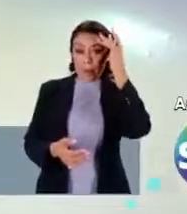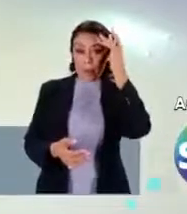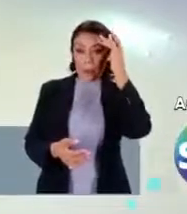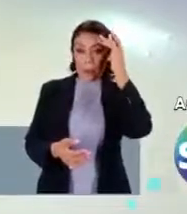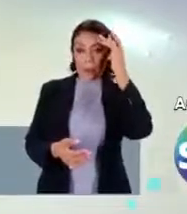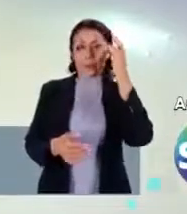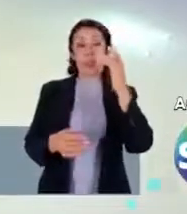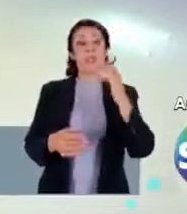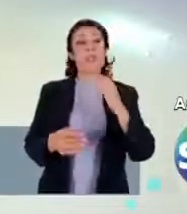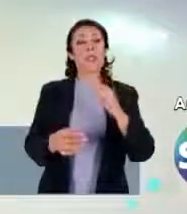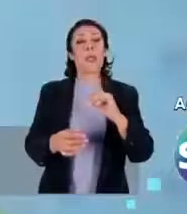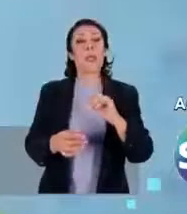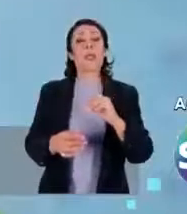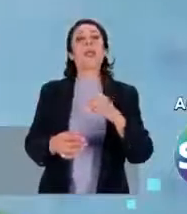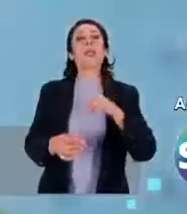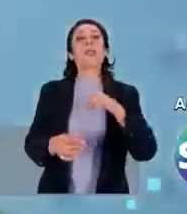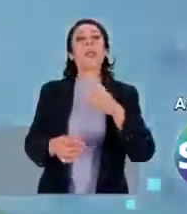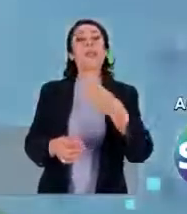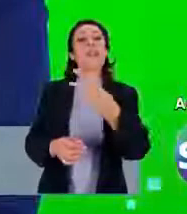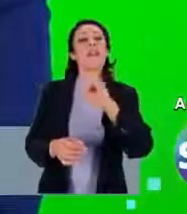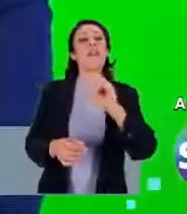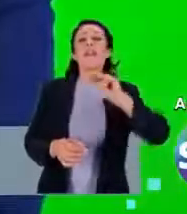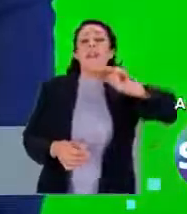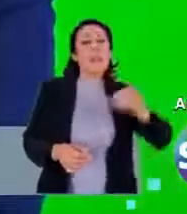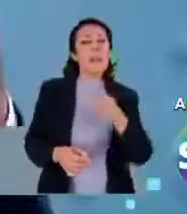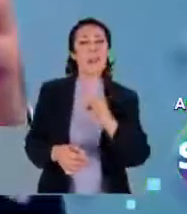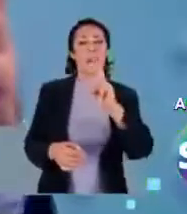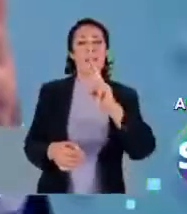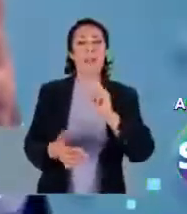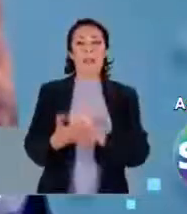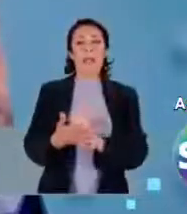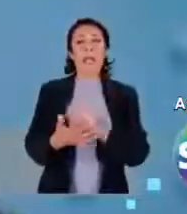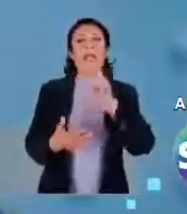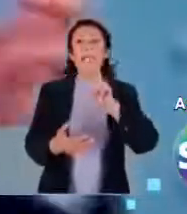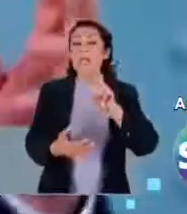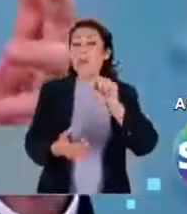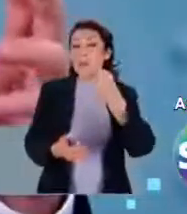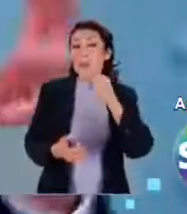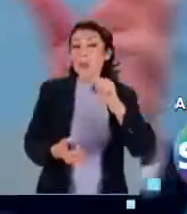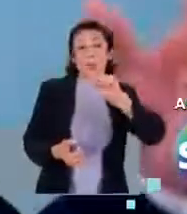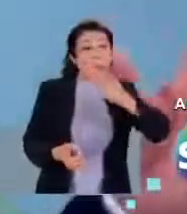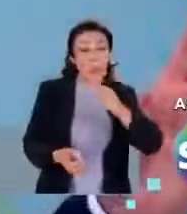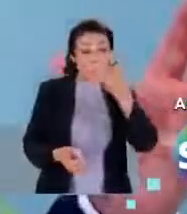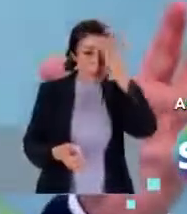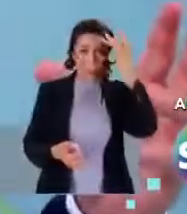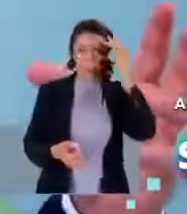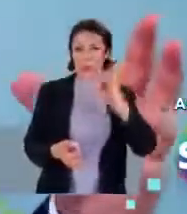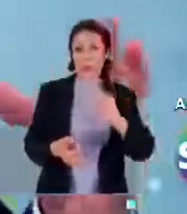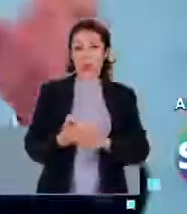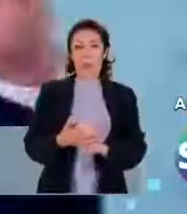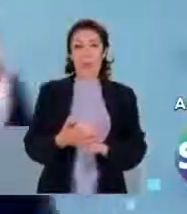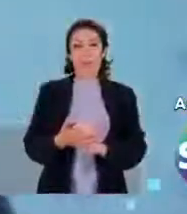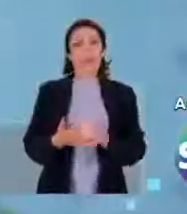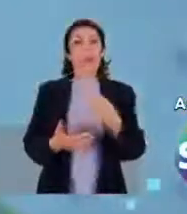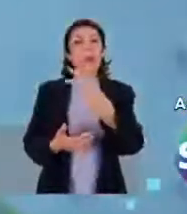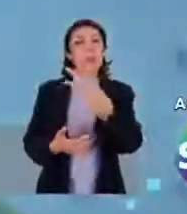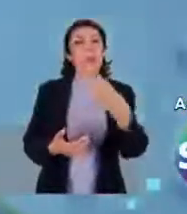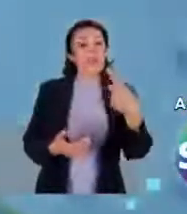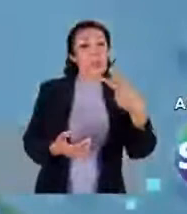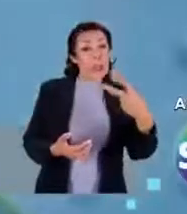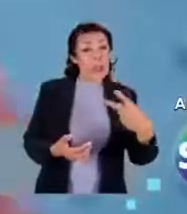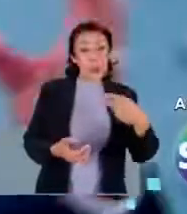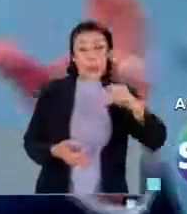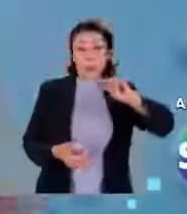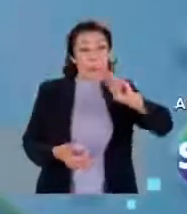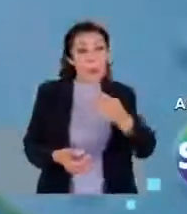a 20 milhões de reais não dá pouca gente 58 mil pessoas quase nada em 212 milhões de habitantes só que a concentração